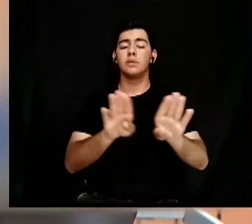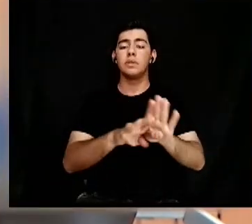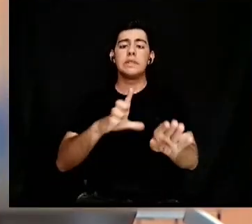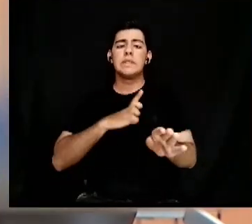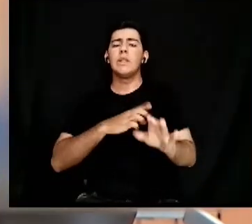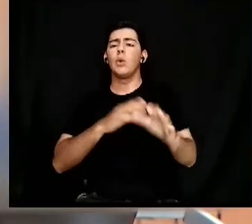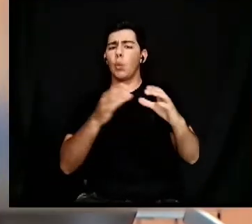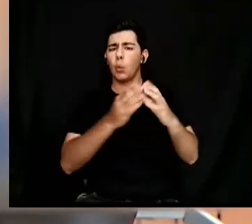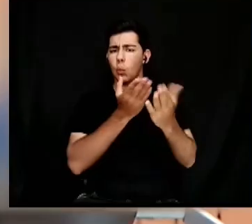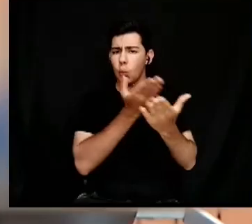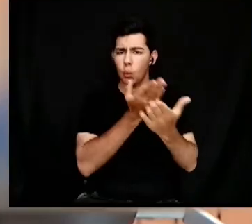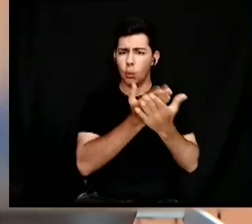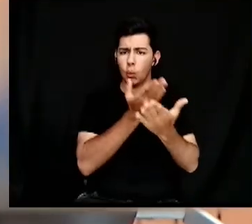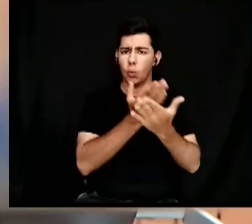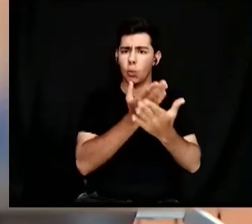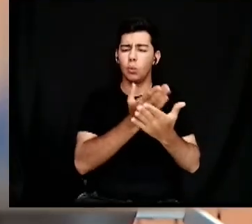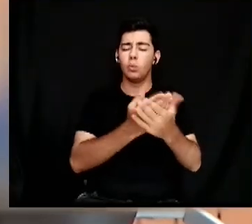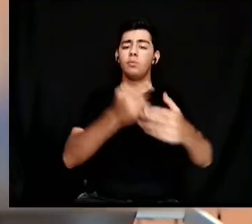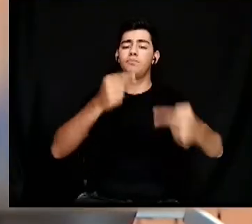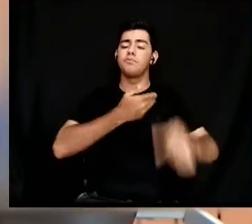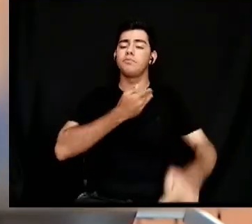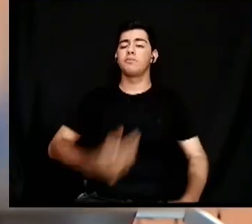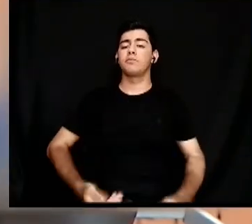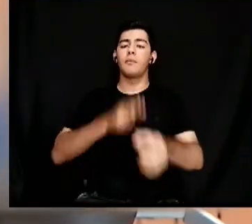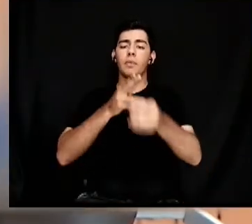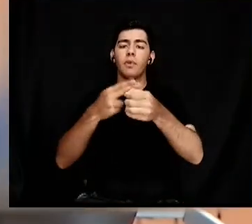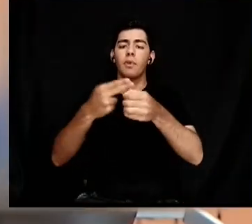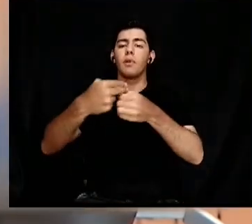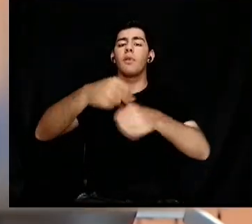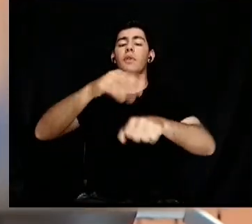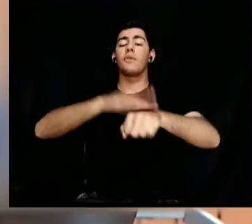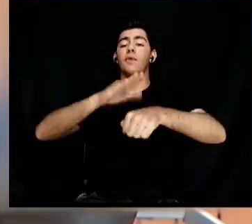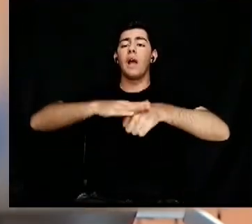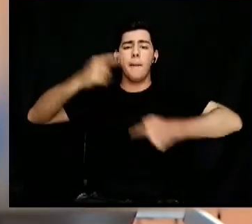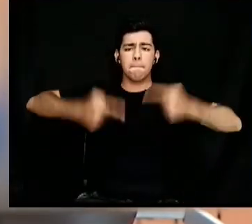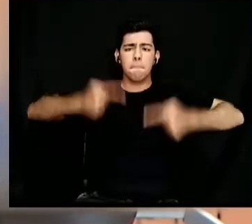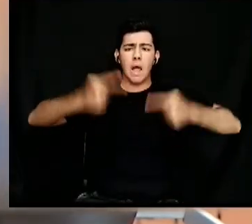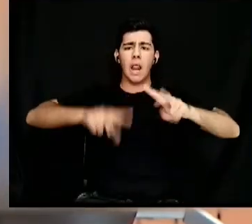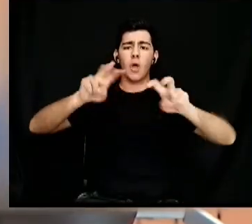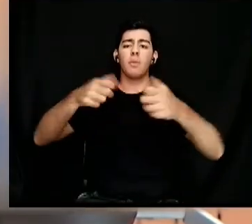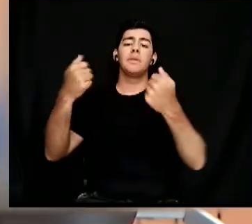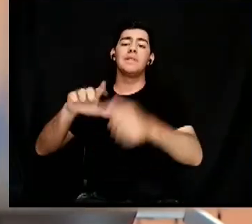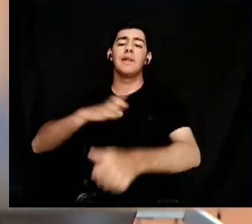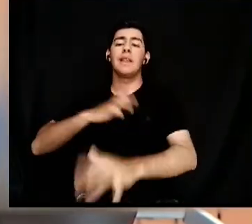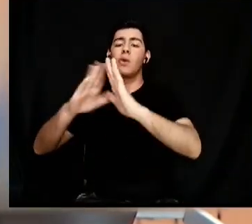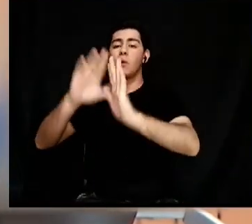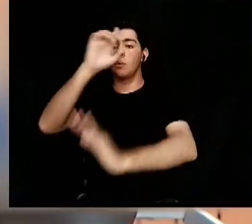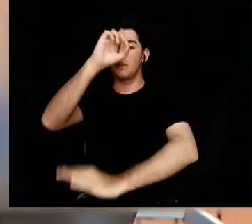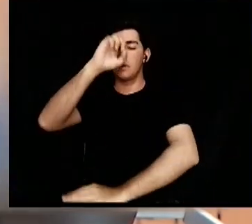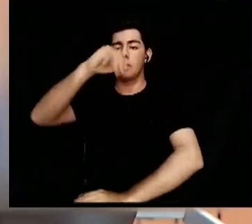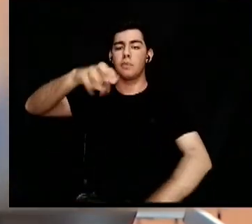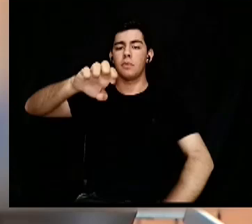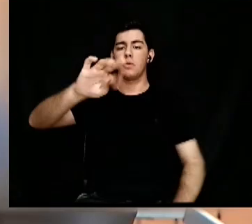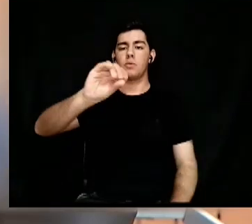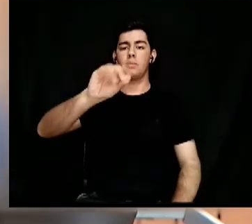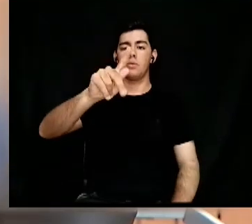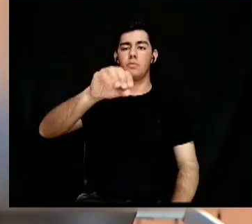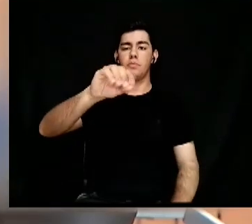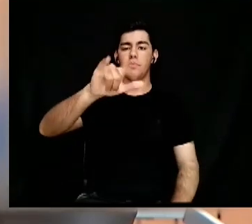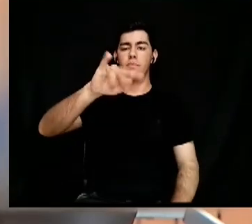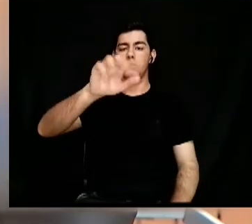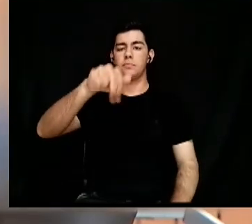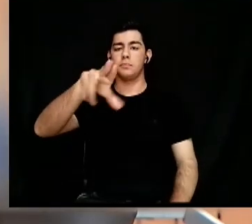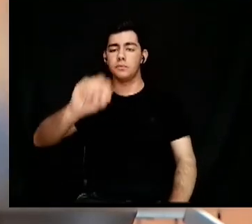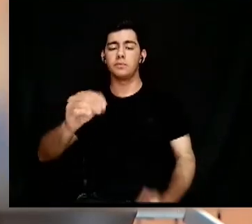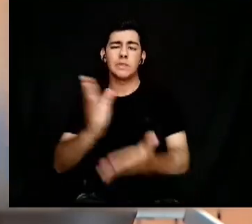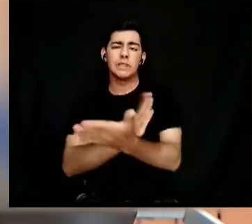da Unicamp faz um debate sobre a necessidade de um hospital metropolitano, com as características necessárias do hospital